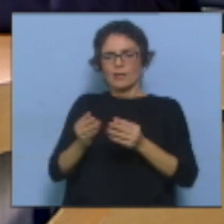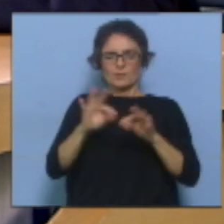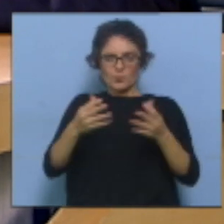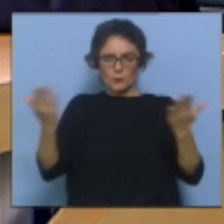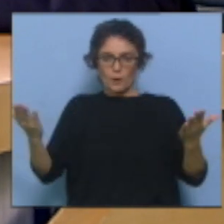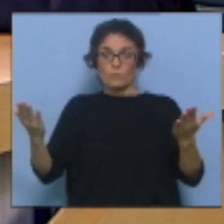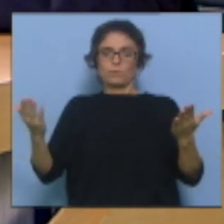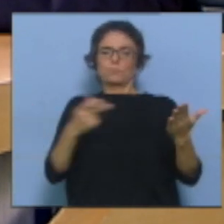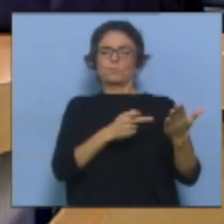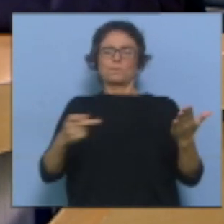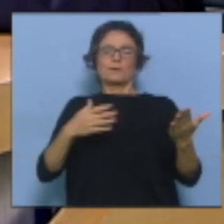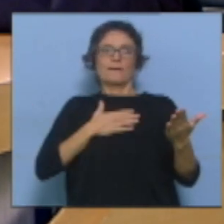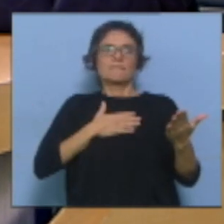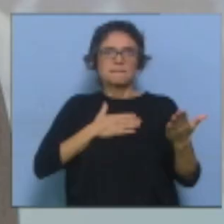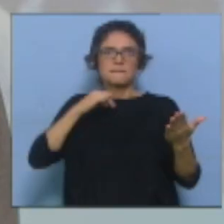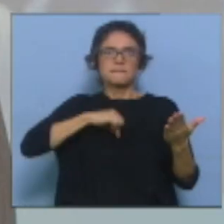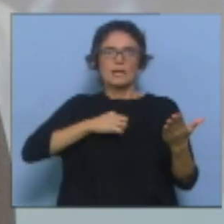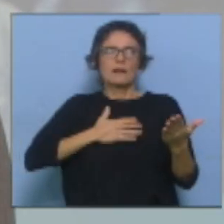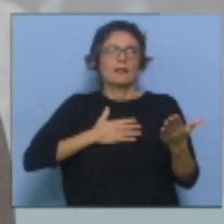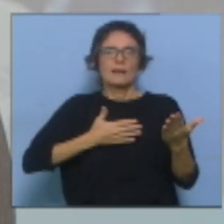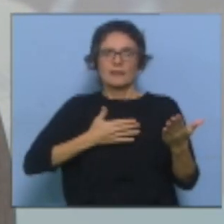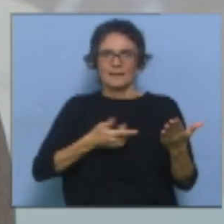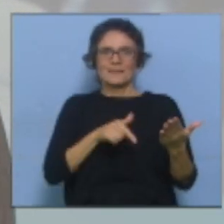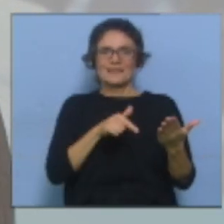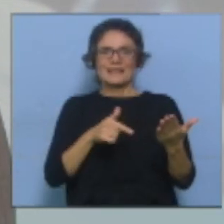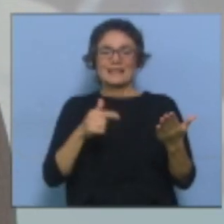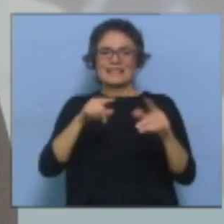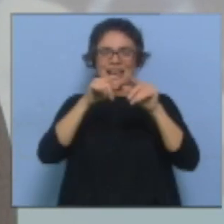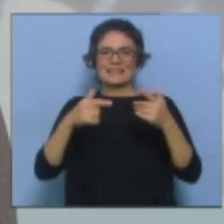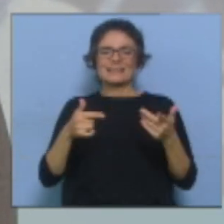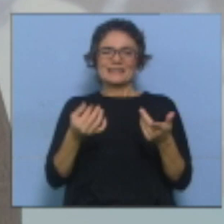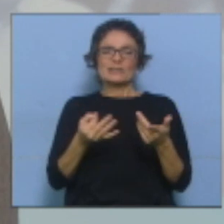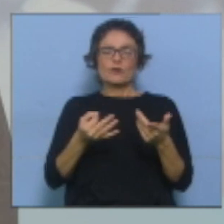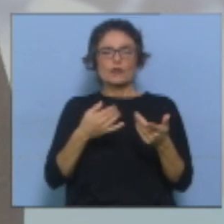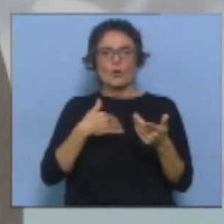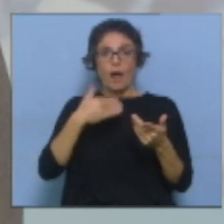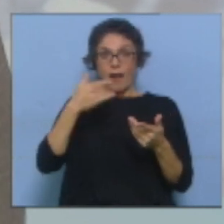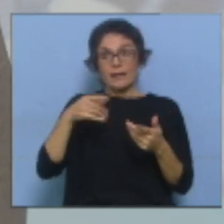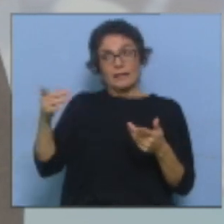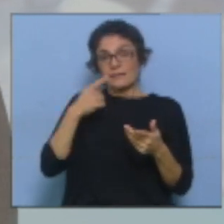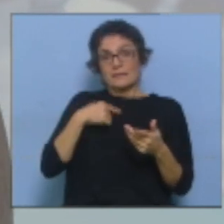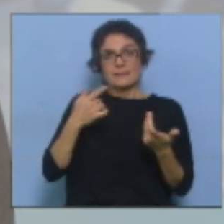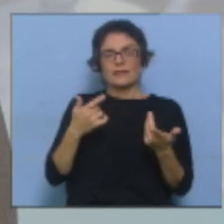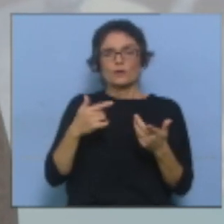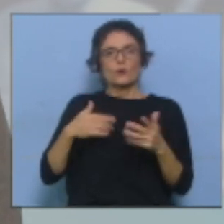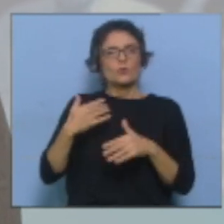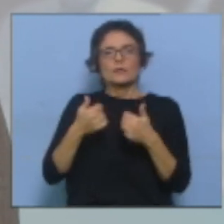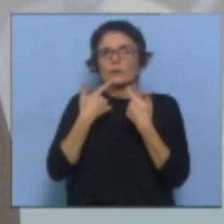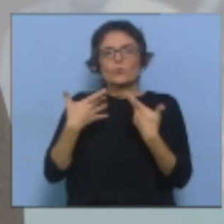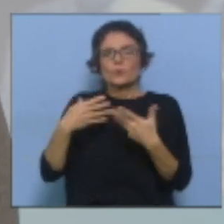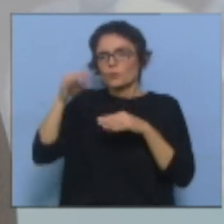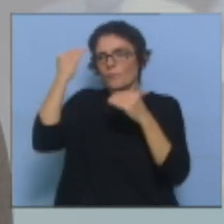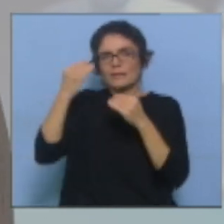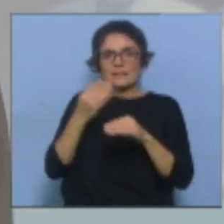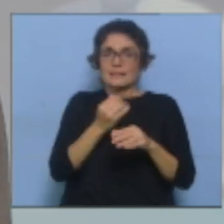sala. Está na nossa sala e para nós significa que eles acham que tudo aquilo que aprenderam não foi até aos 10 anos, foi até aos 15,